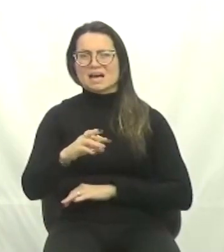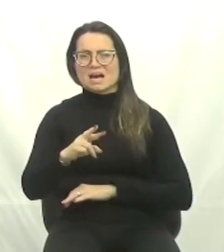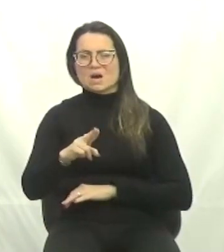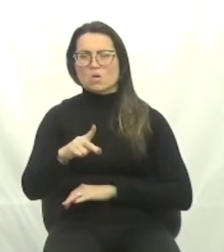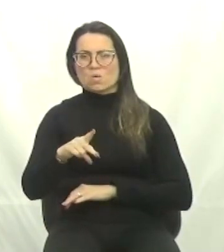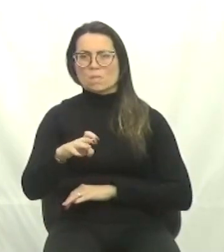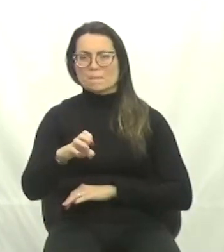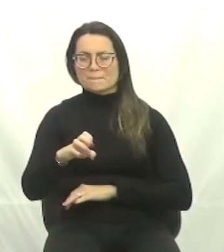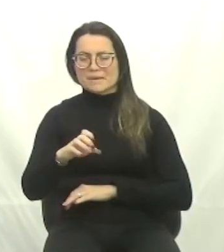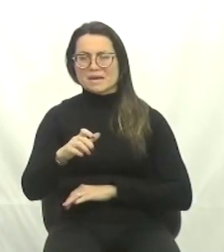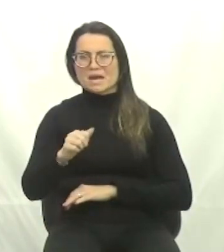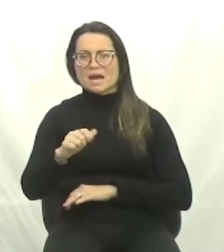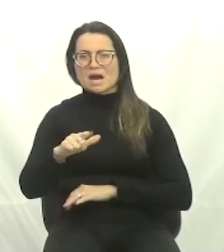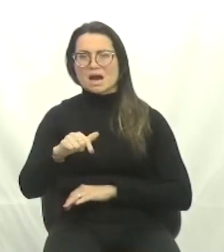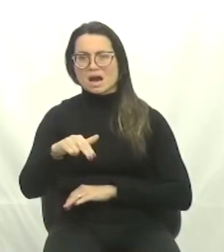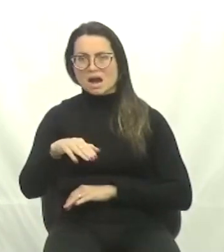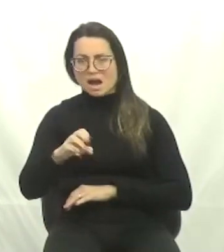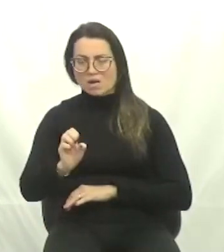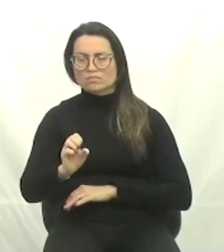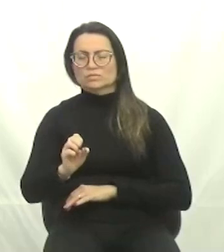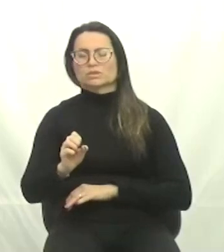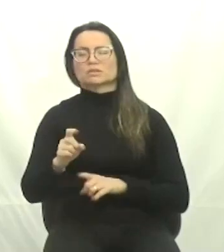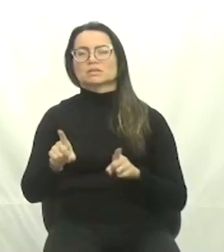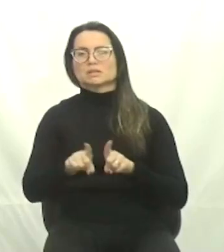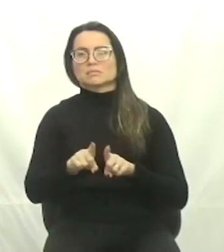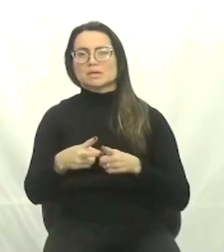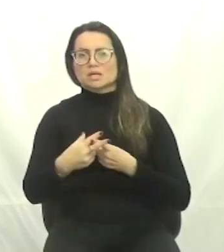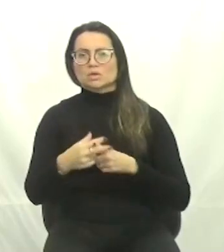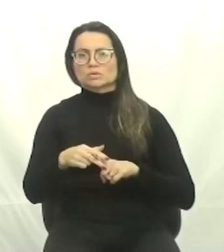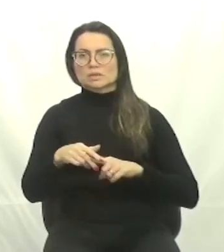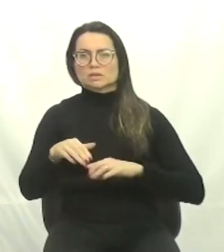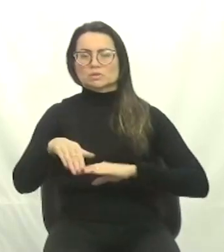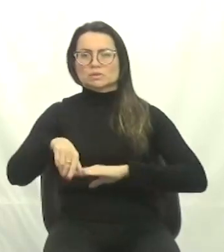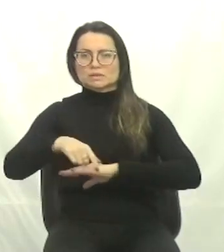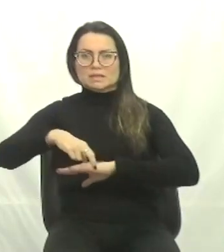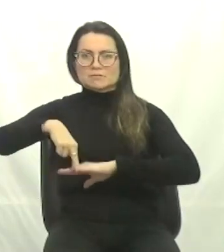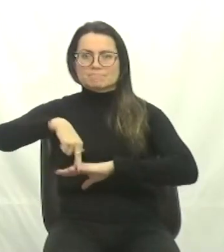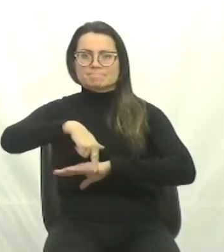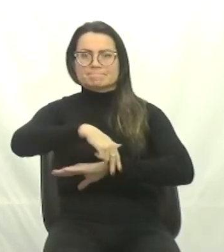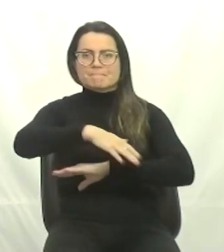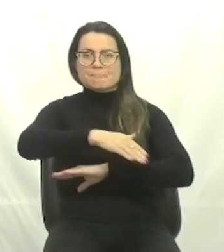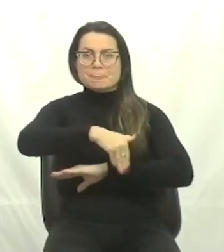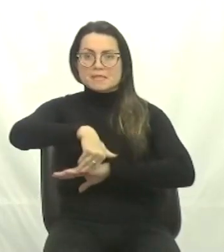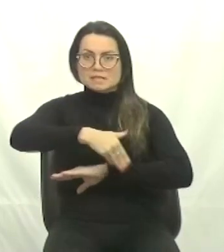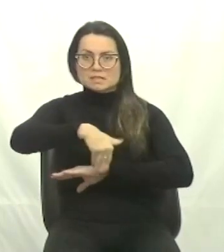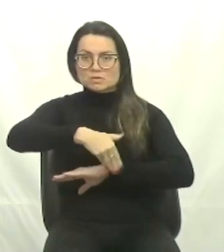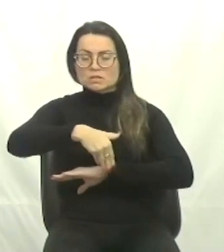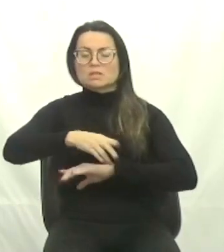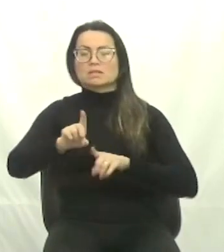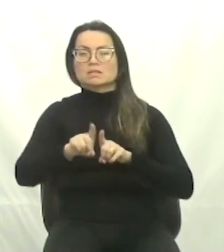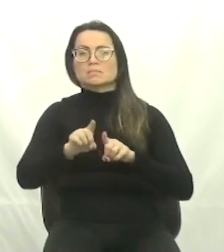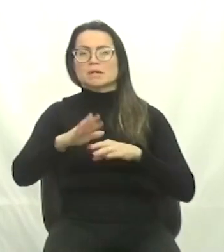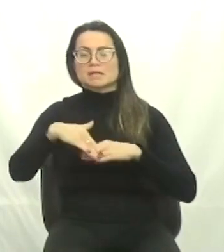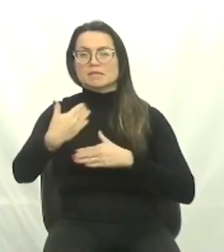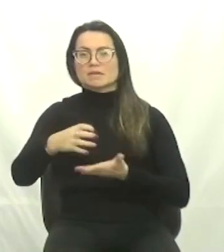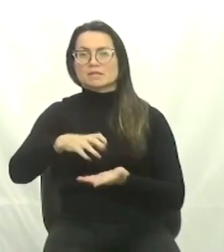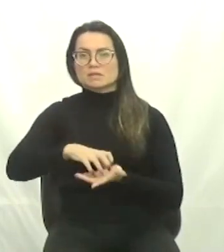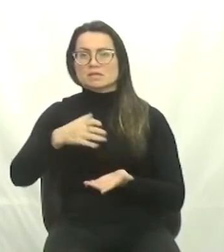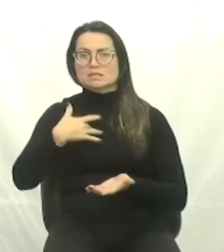Azevedo, bem como reparações nas calçadas em frente à unidade de saúde do bairro Operária